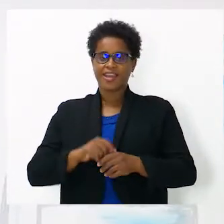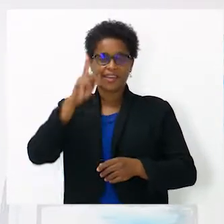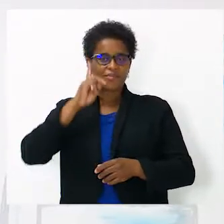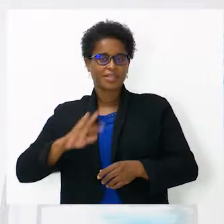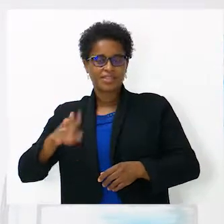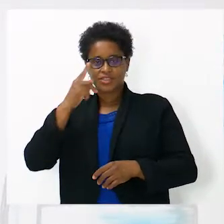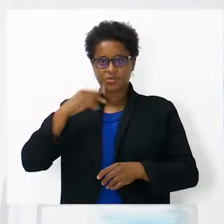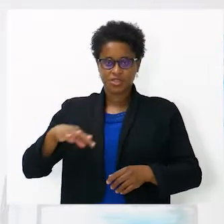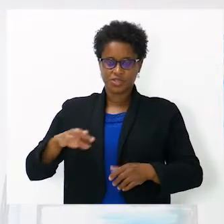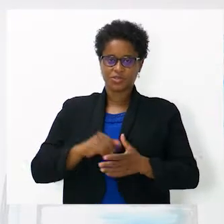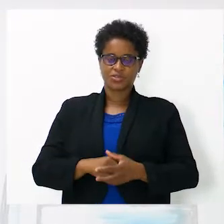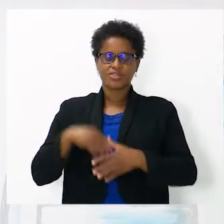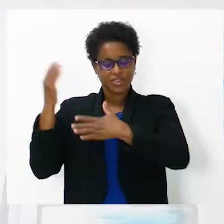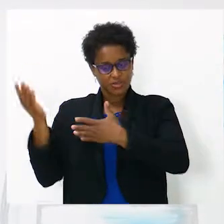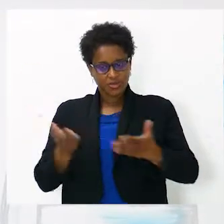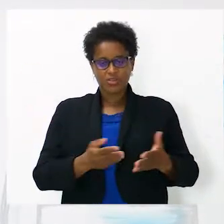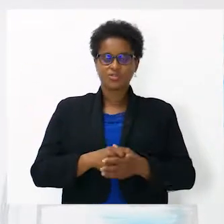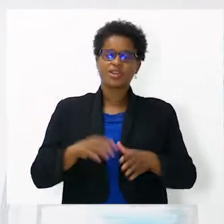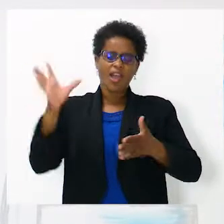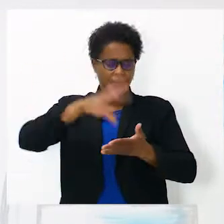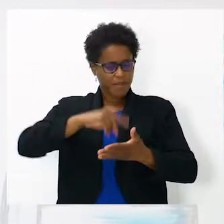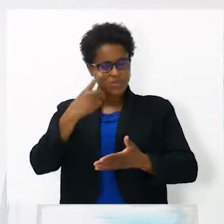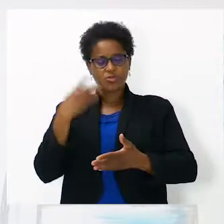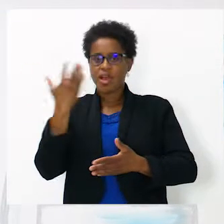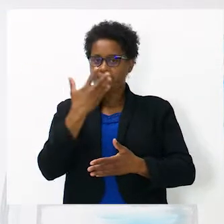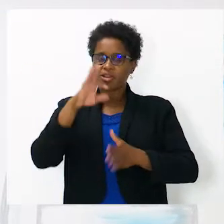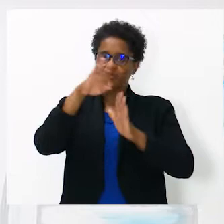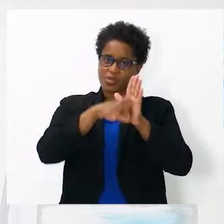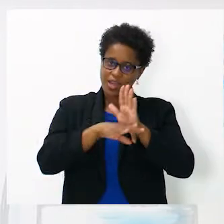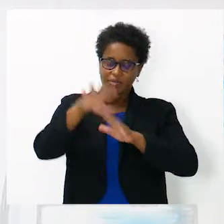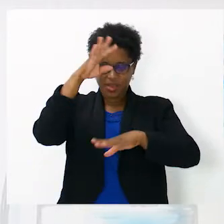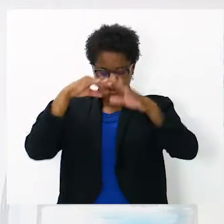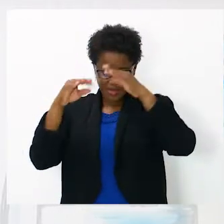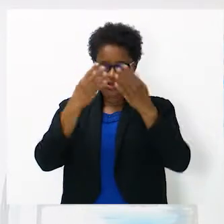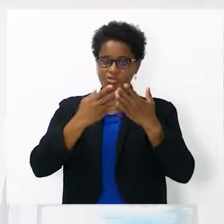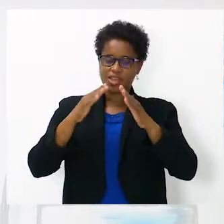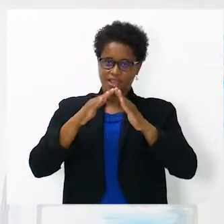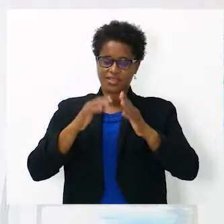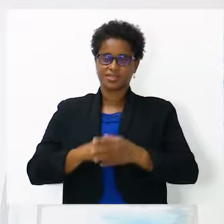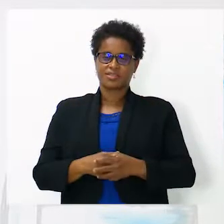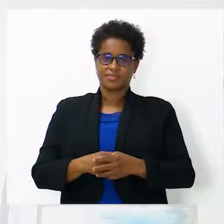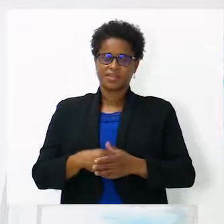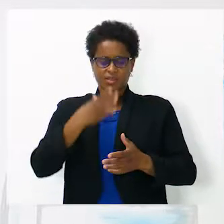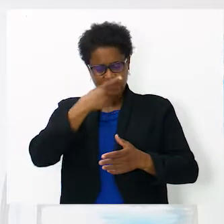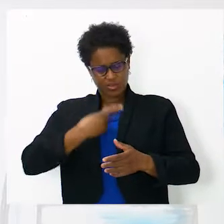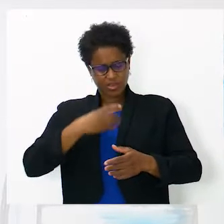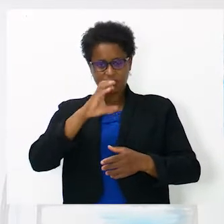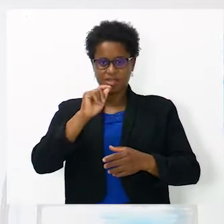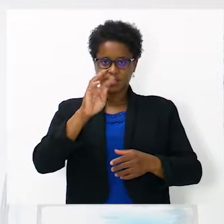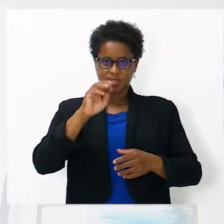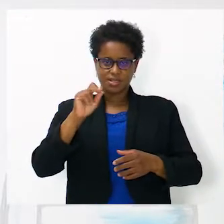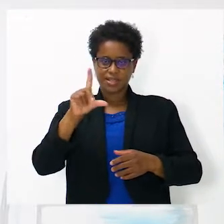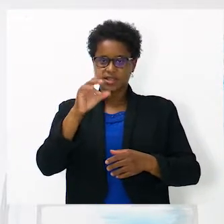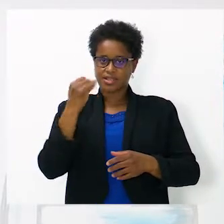Olá, meninas e meninos, sejam bem-vindos a mais uma aula no programa Aprender e Estudar em Casa. Eu sou